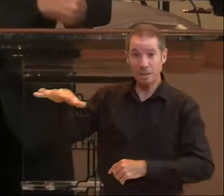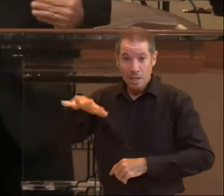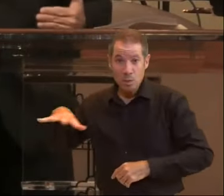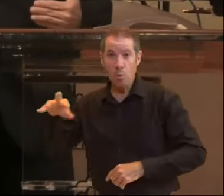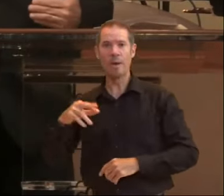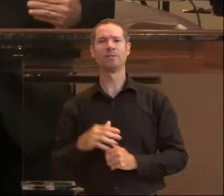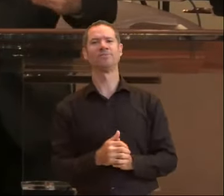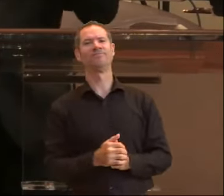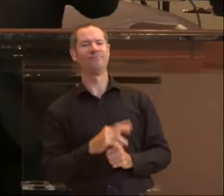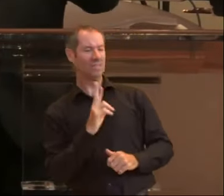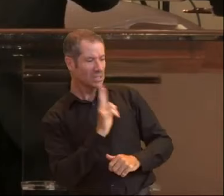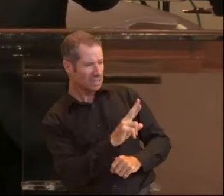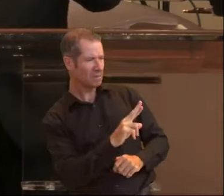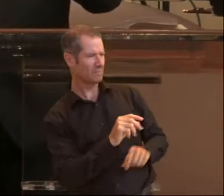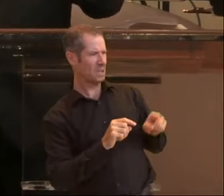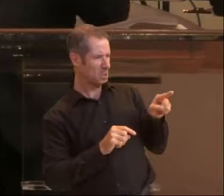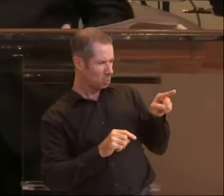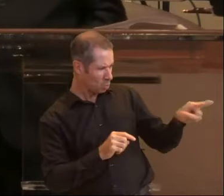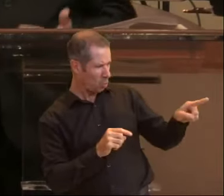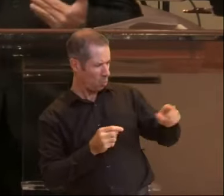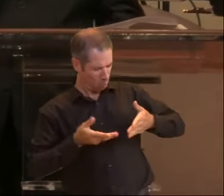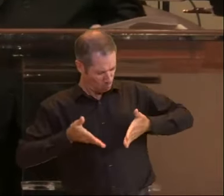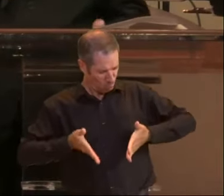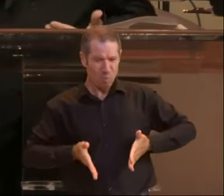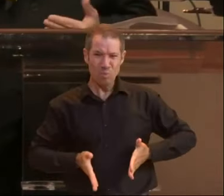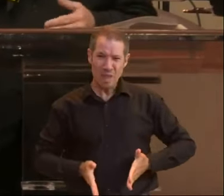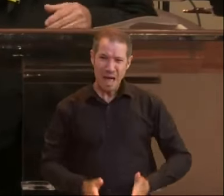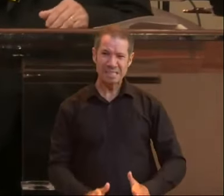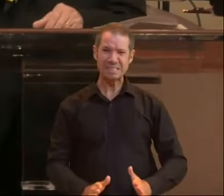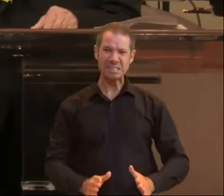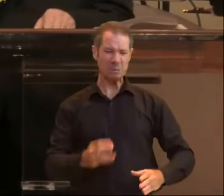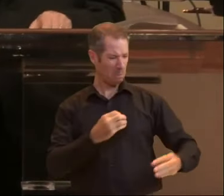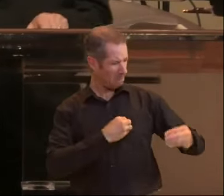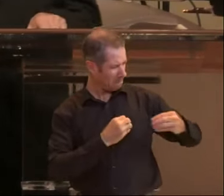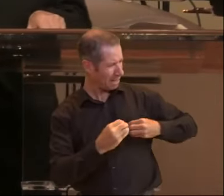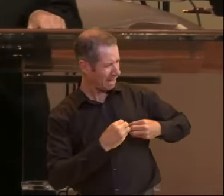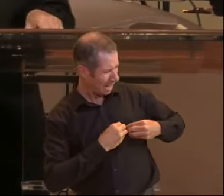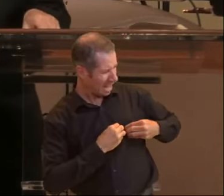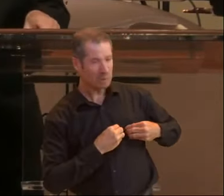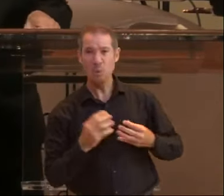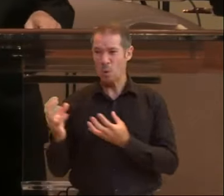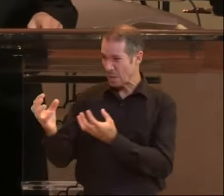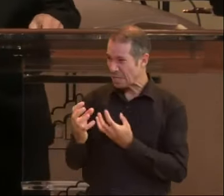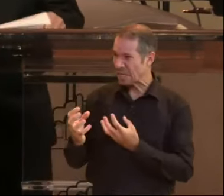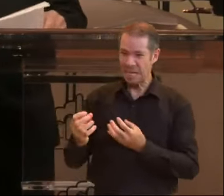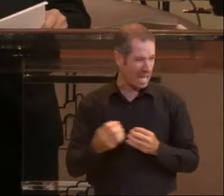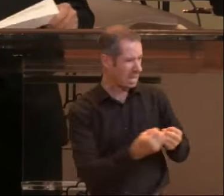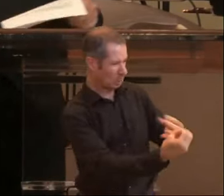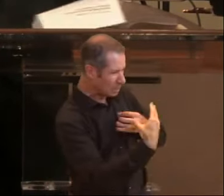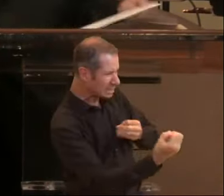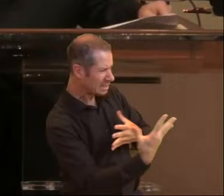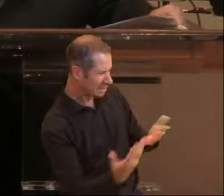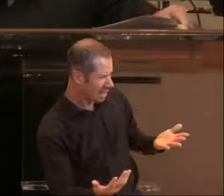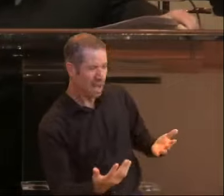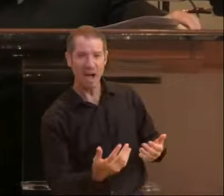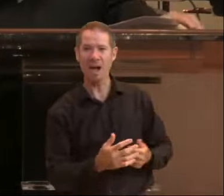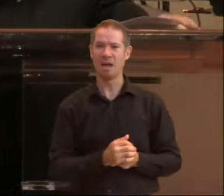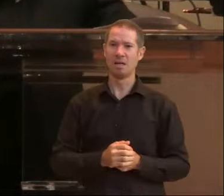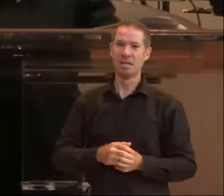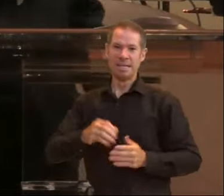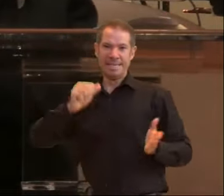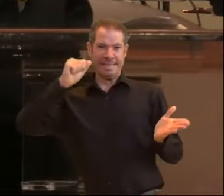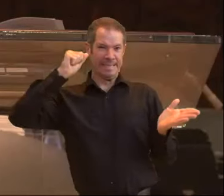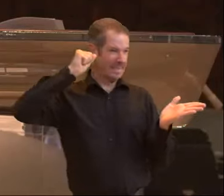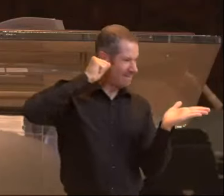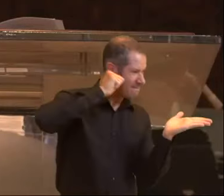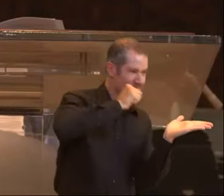e disseram-lhe: tu és nascido todo em pecado e quer nos ensinar? Aí expulsaram